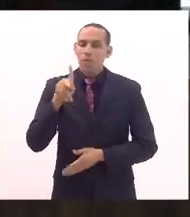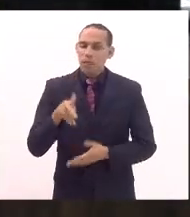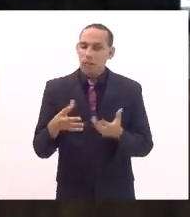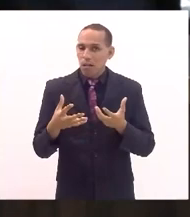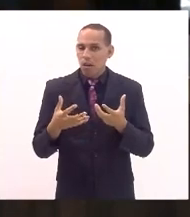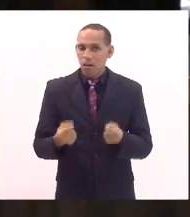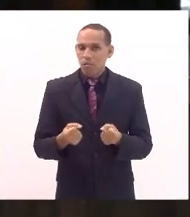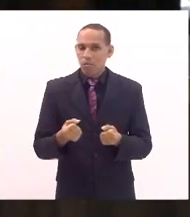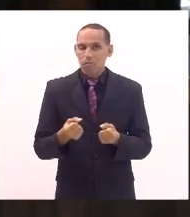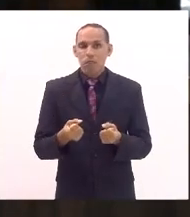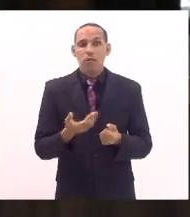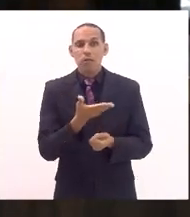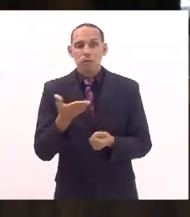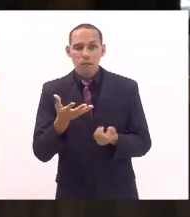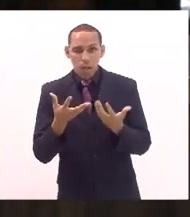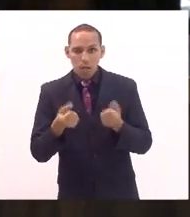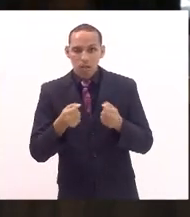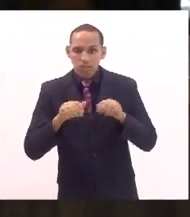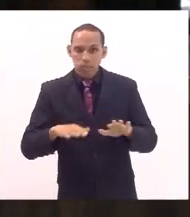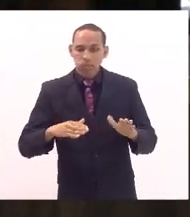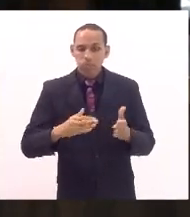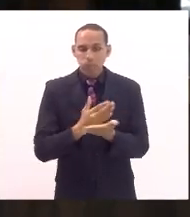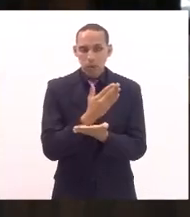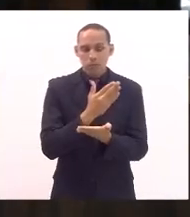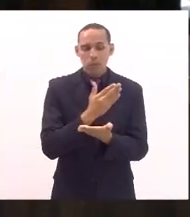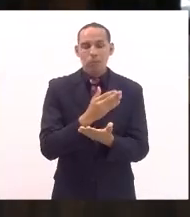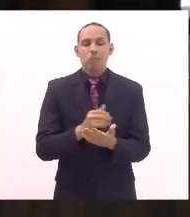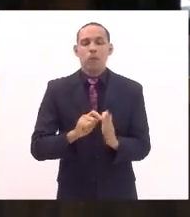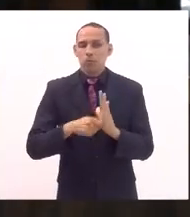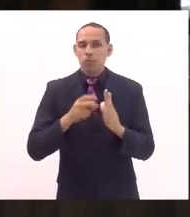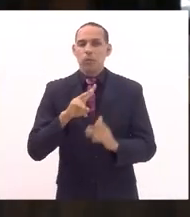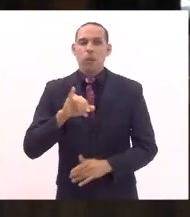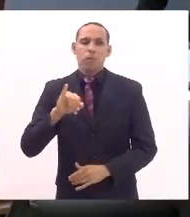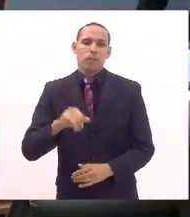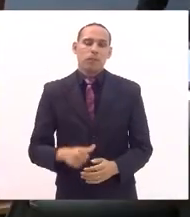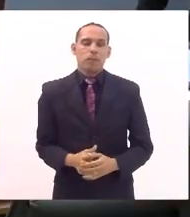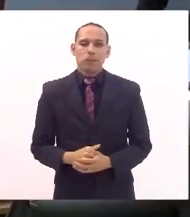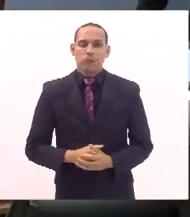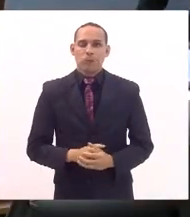presidência de férias e os que aprovam permaneço Cristão aprovado vai autógrafo